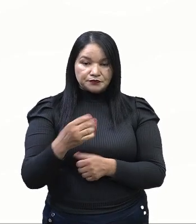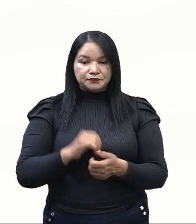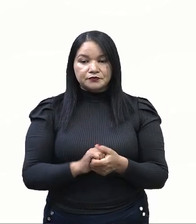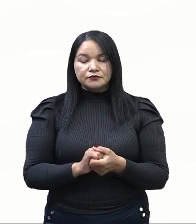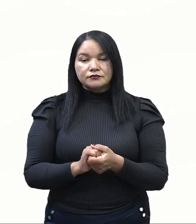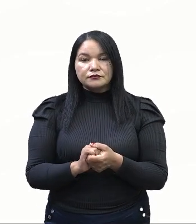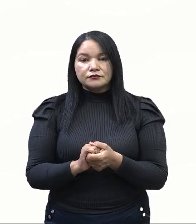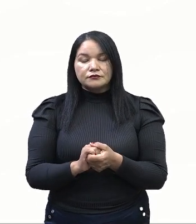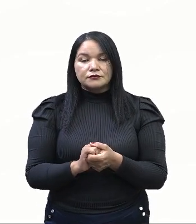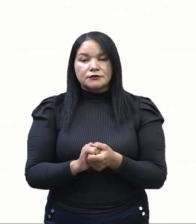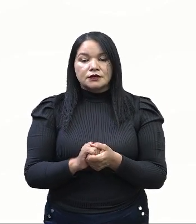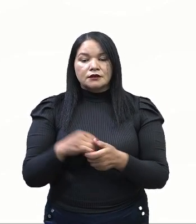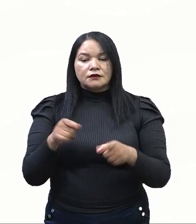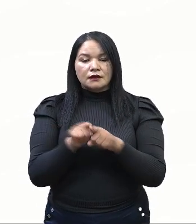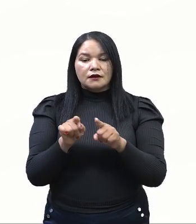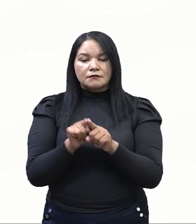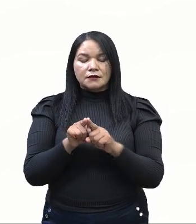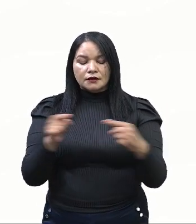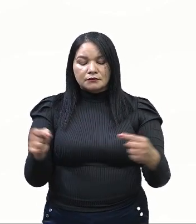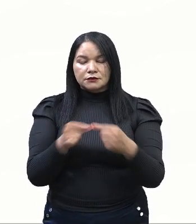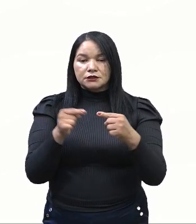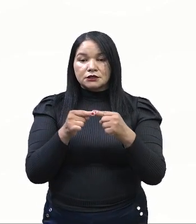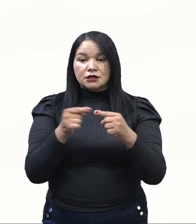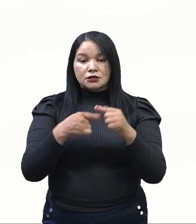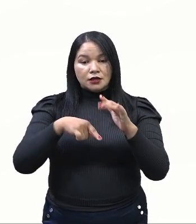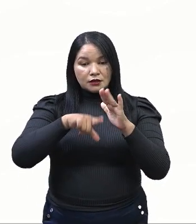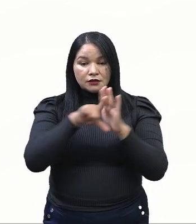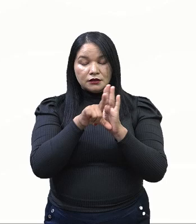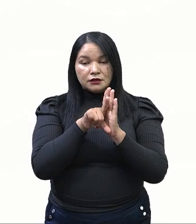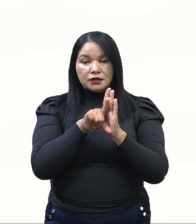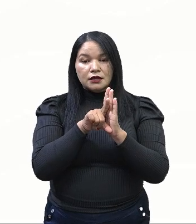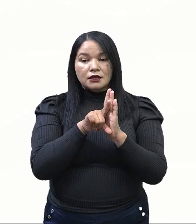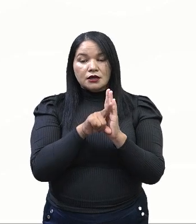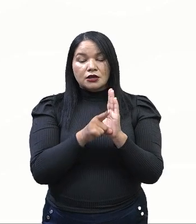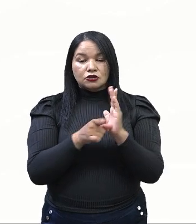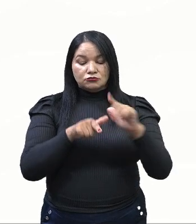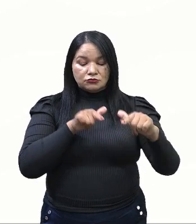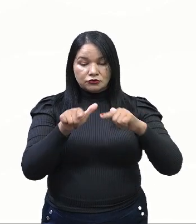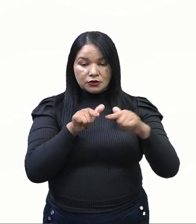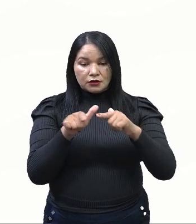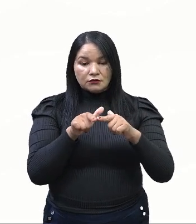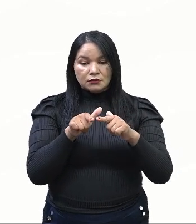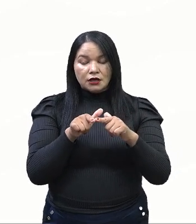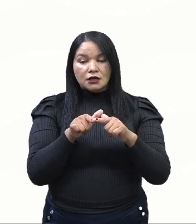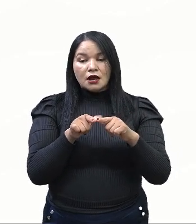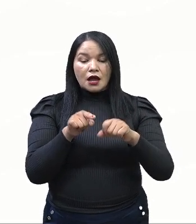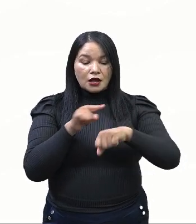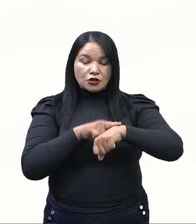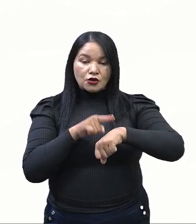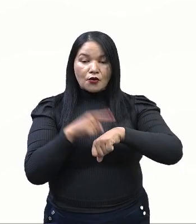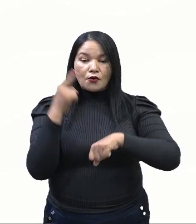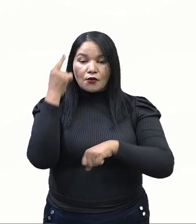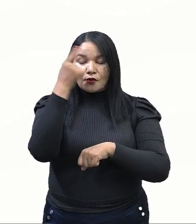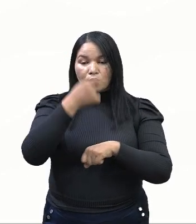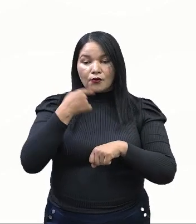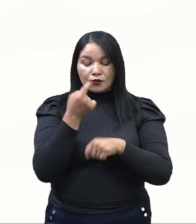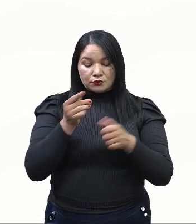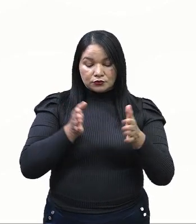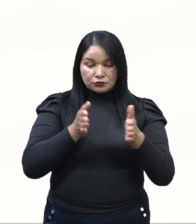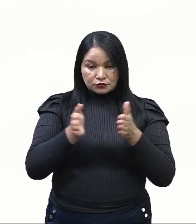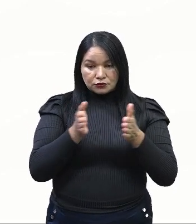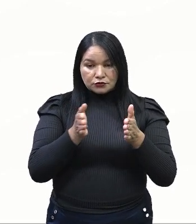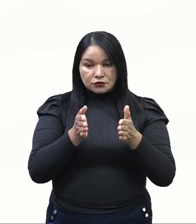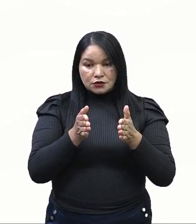1943. De acordo com as novas leis, com essas leis trabalhistas, vai haver uma jornada de trabalho estipulada para que